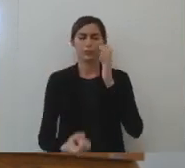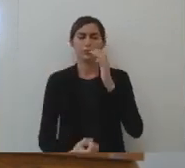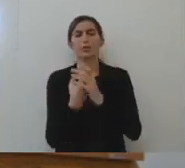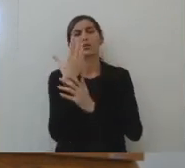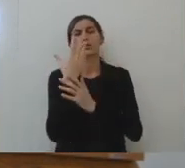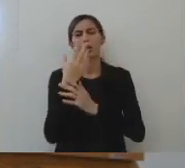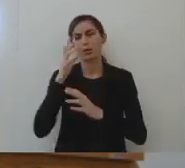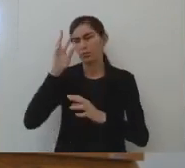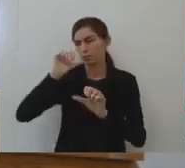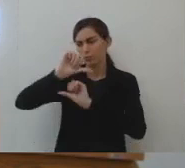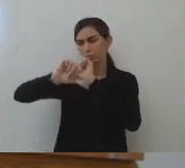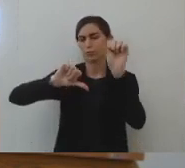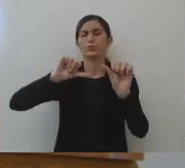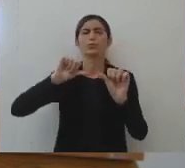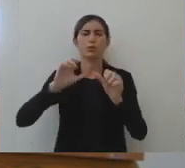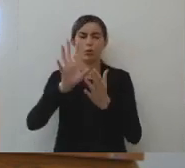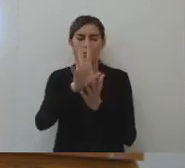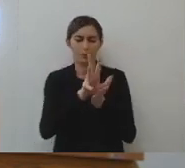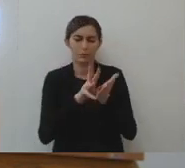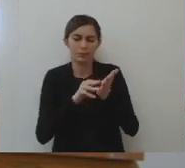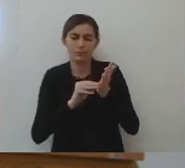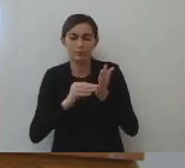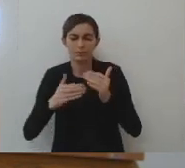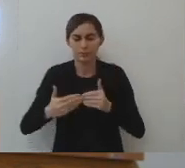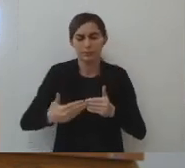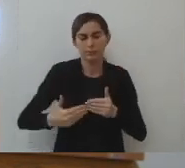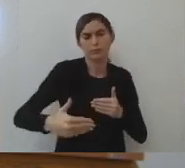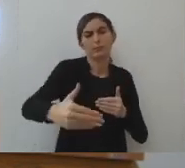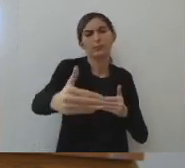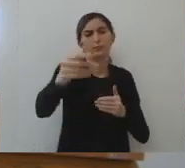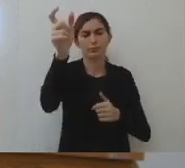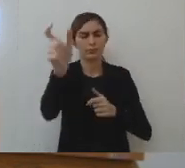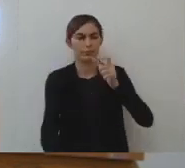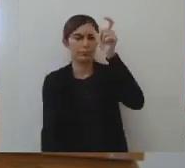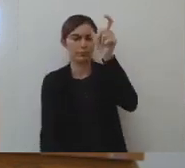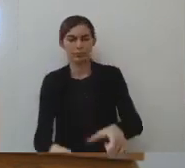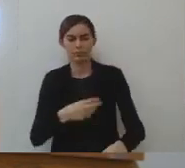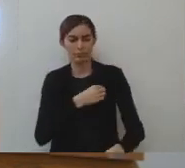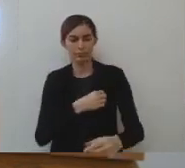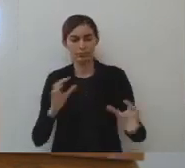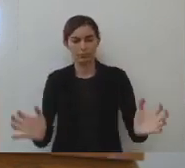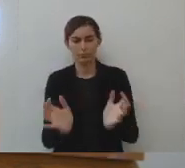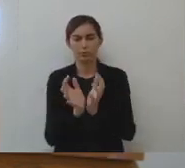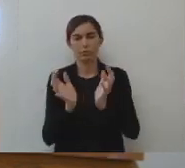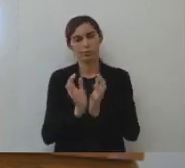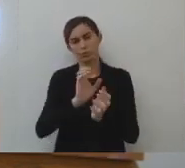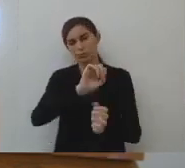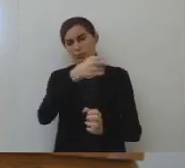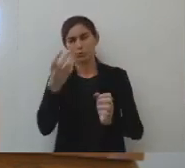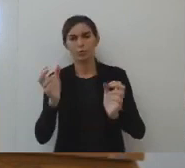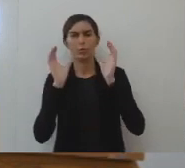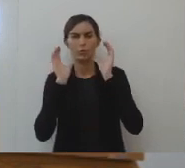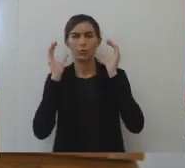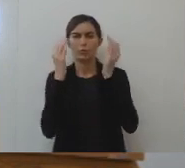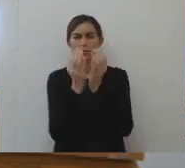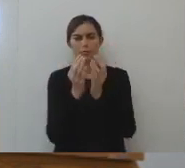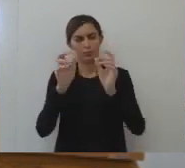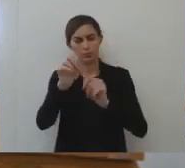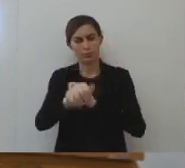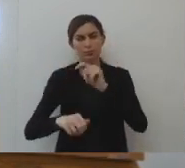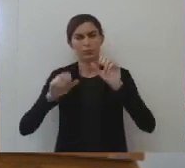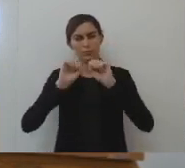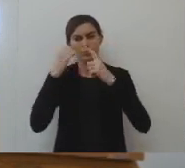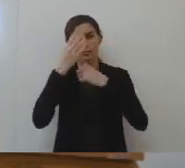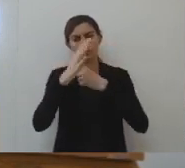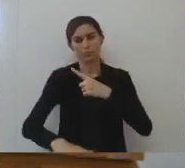criado, reinventado ou até copiado a partir dos indivíduos vivendo em grupos ou classes sociais, respondendo